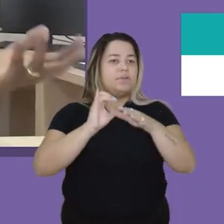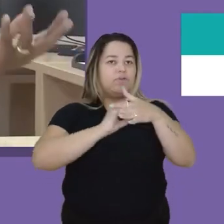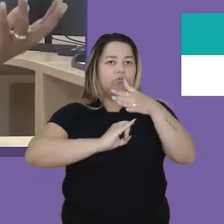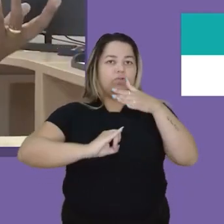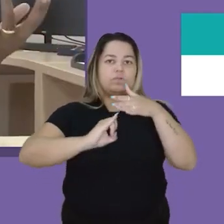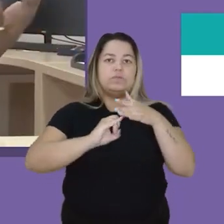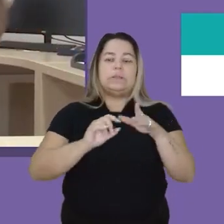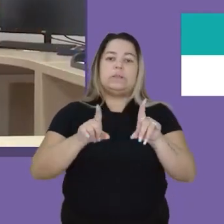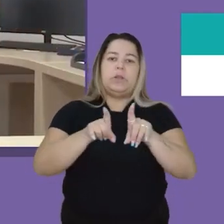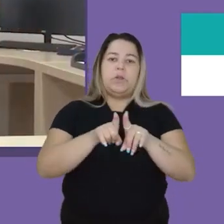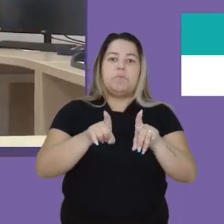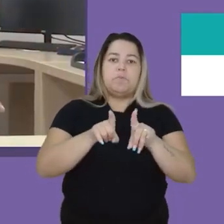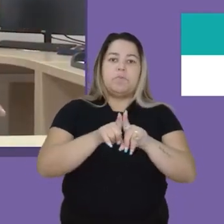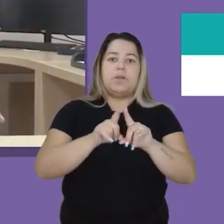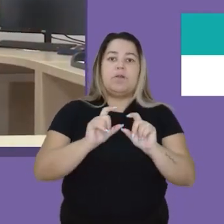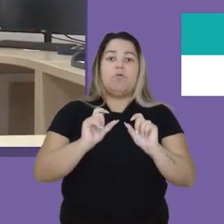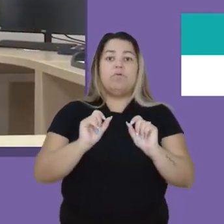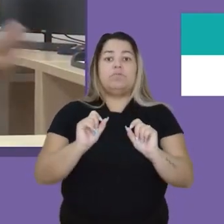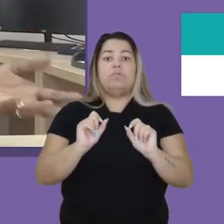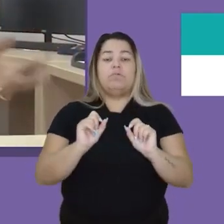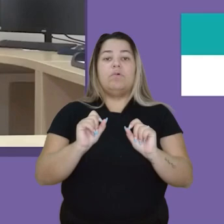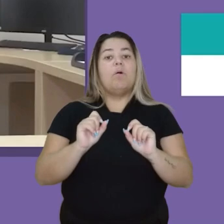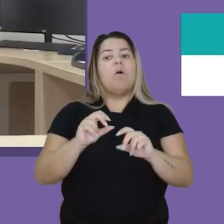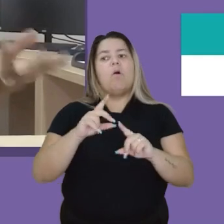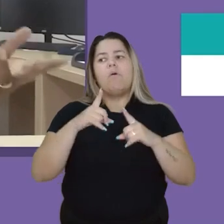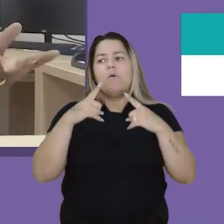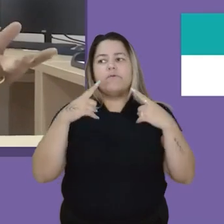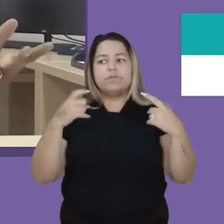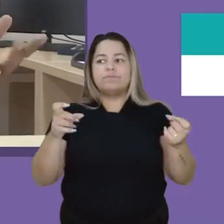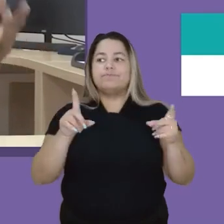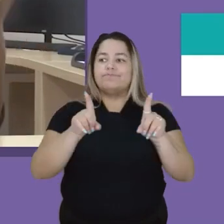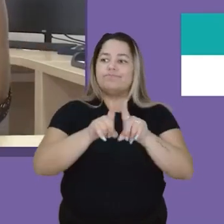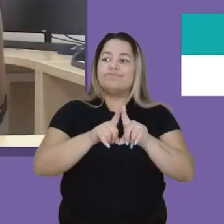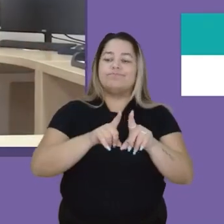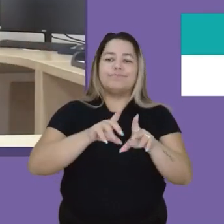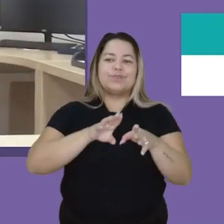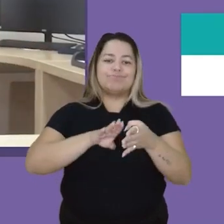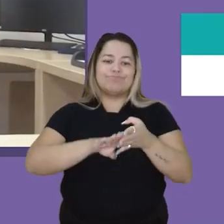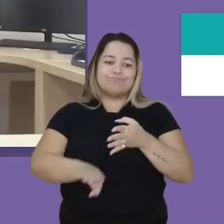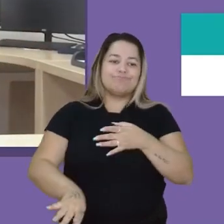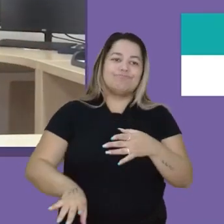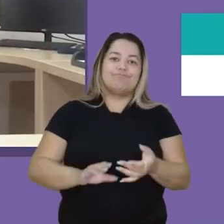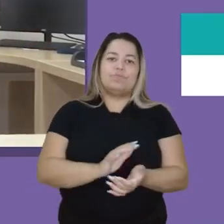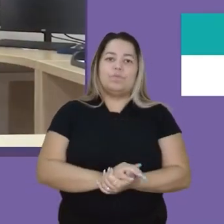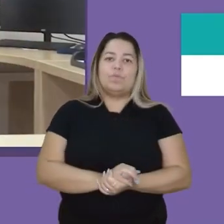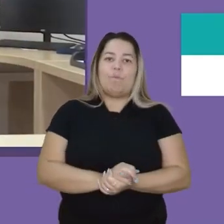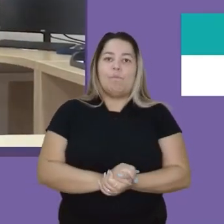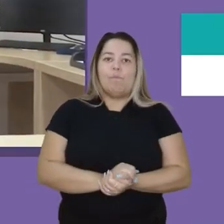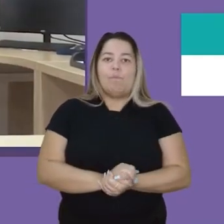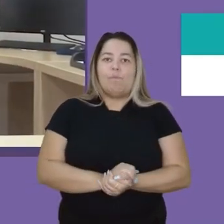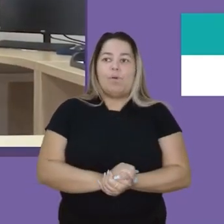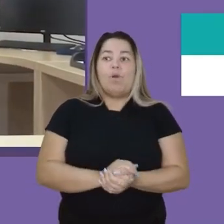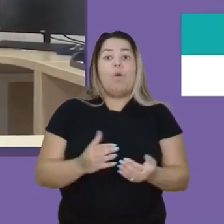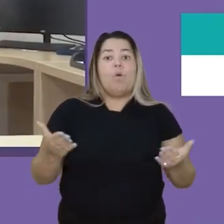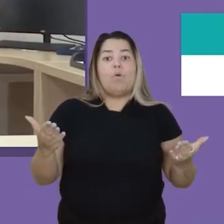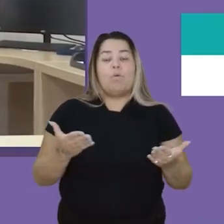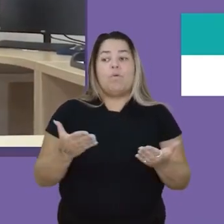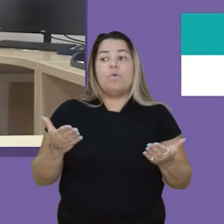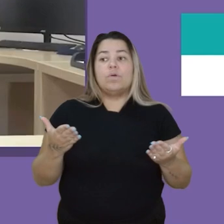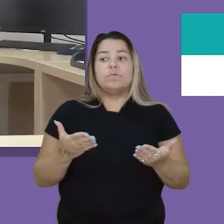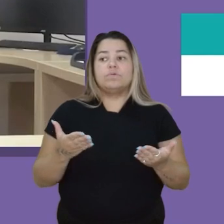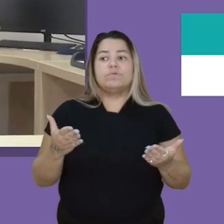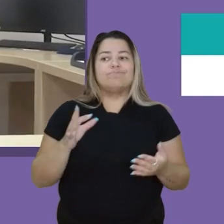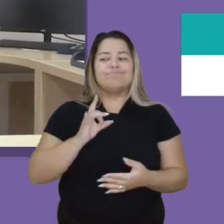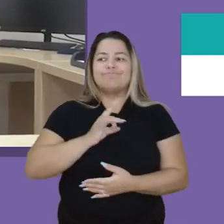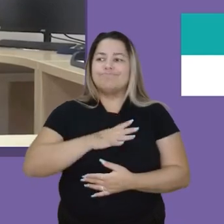instituições, eles todos estão sendo violentados, rasgados. Então estão se criando, hoje isso é